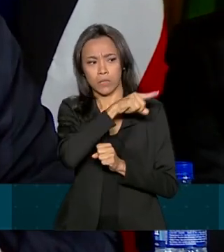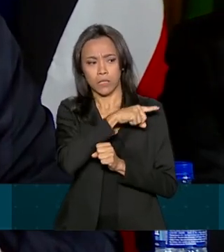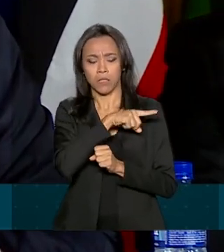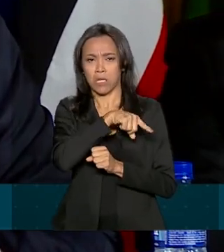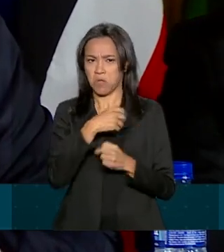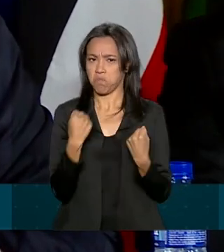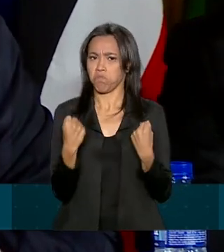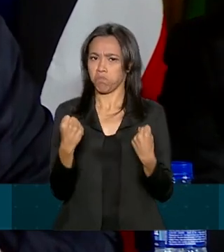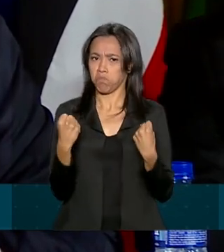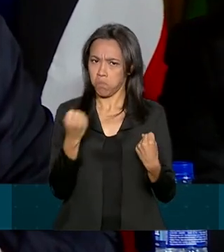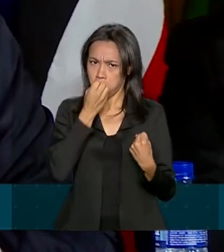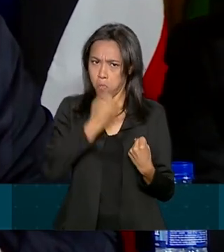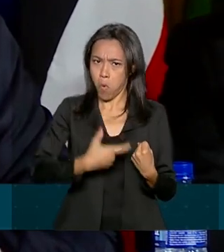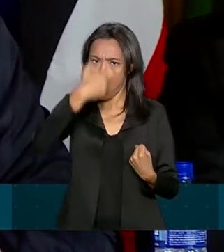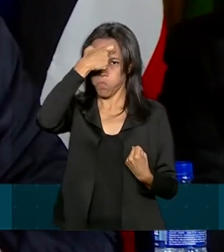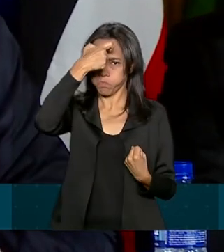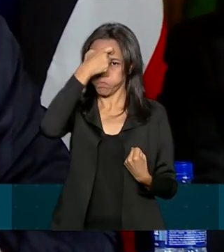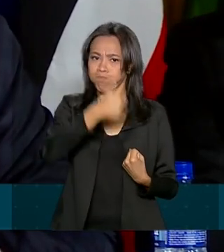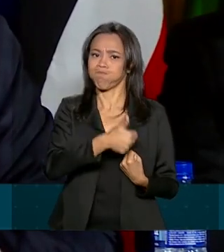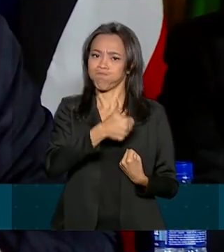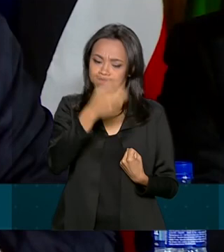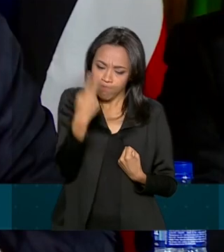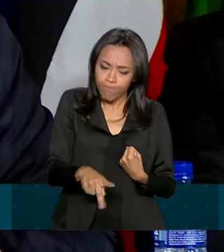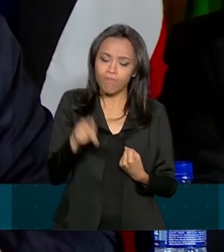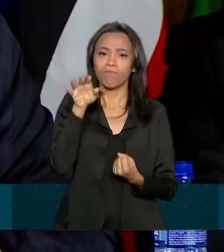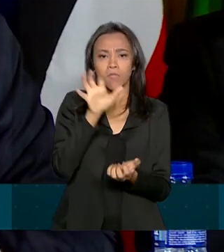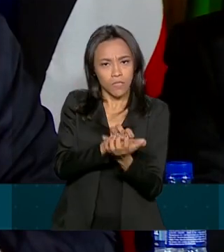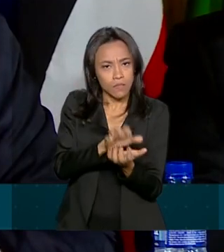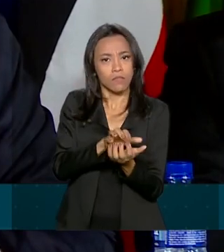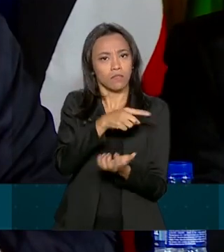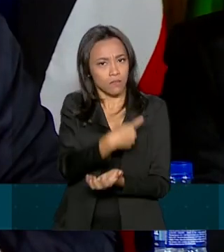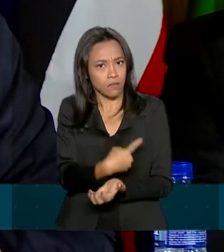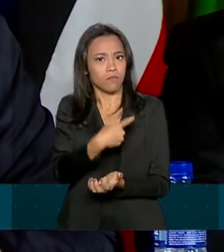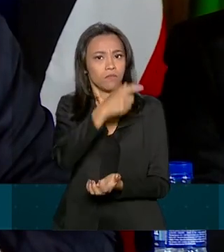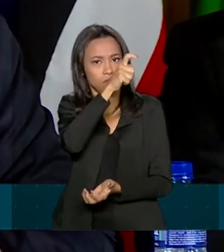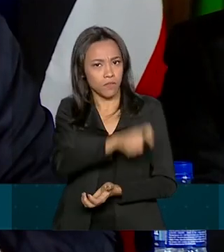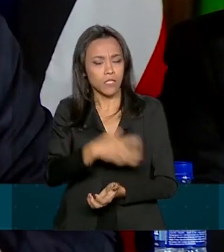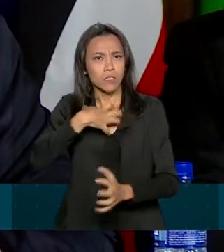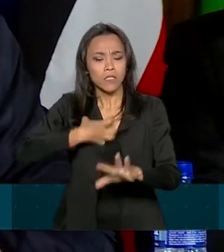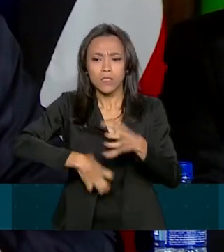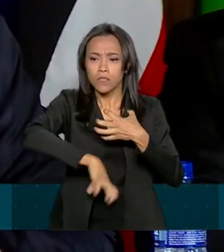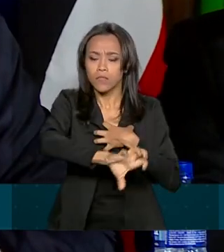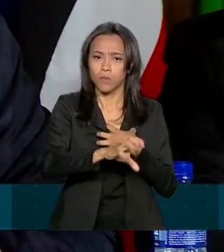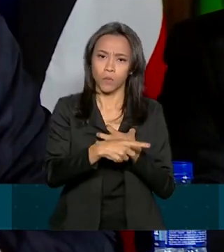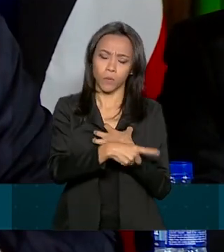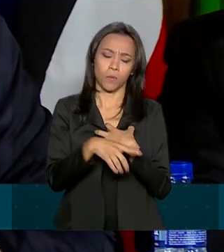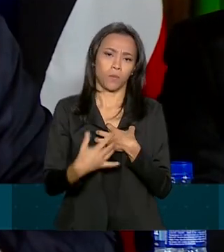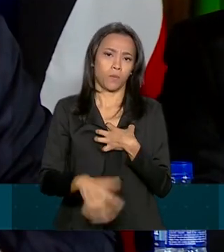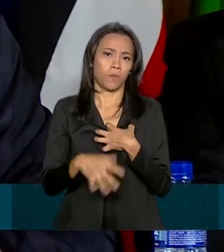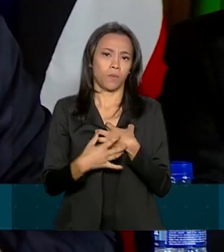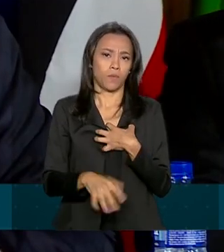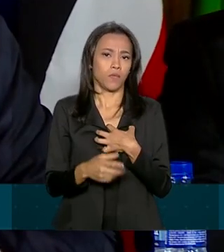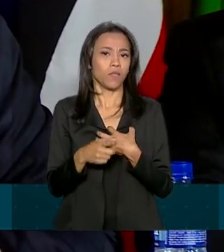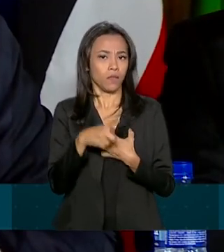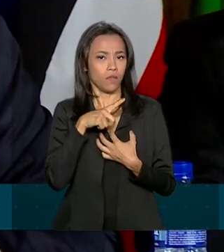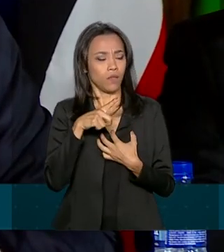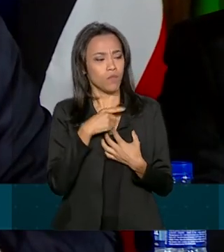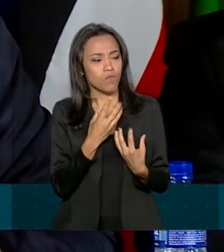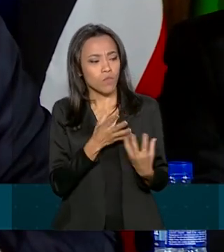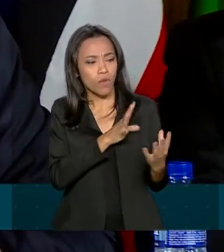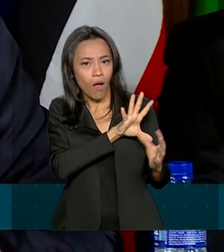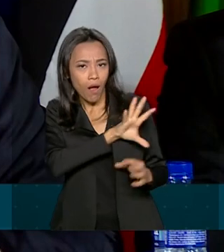recifense, no tocante, obviamente, ao turismo. Ele tem muito a nos